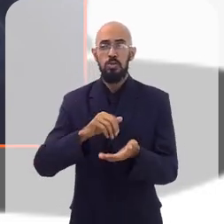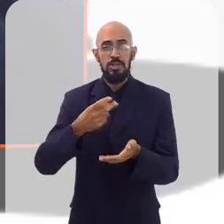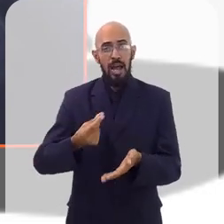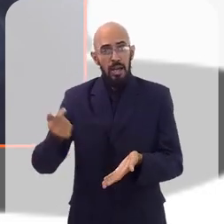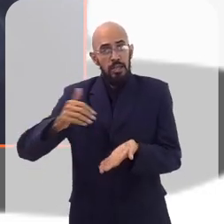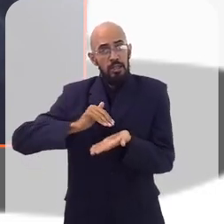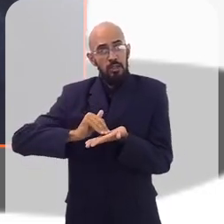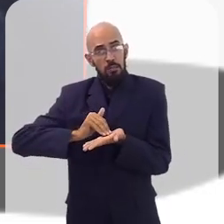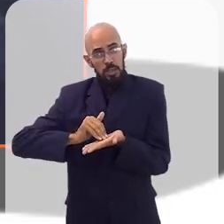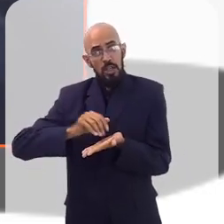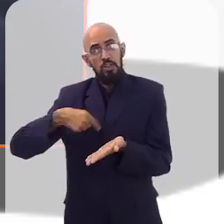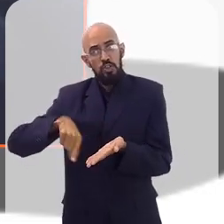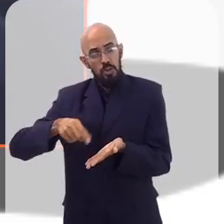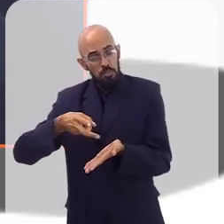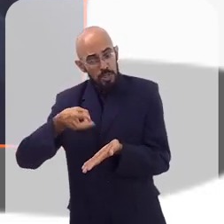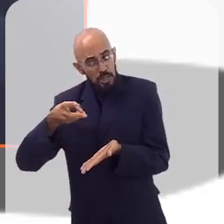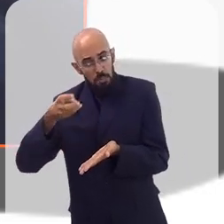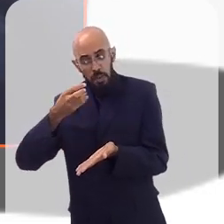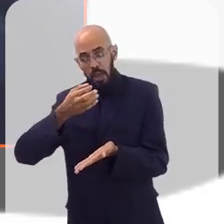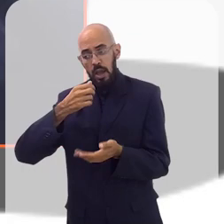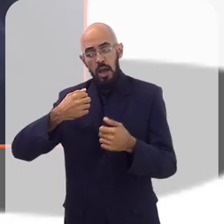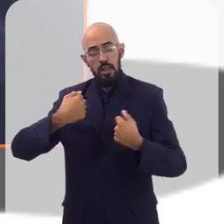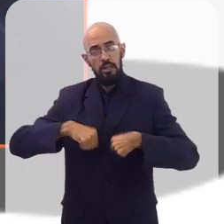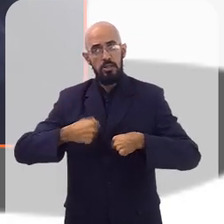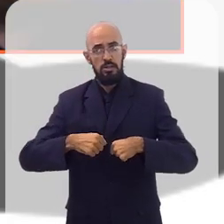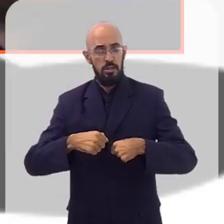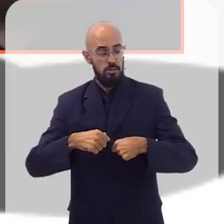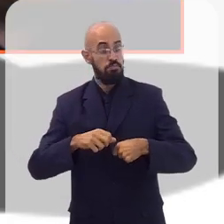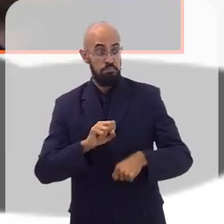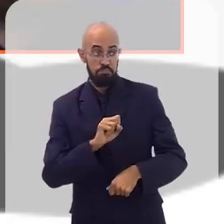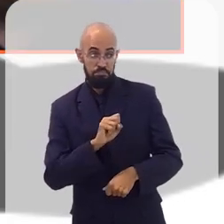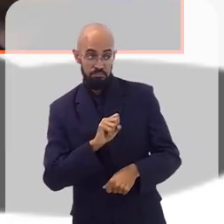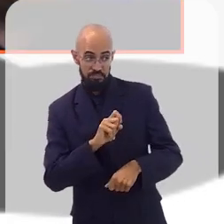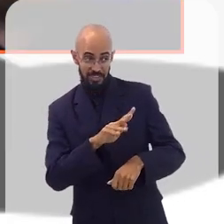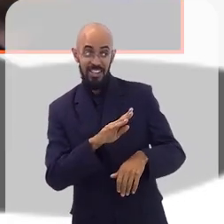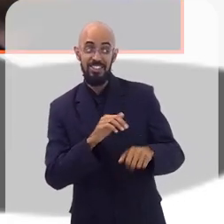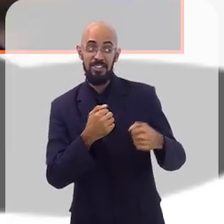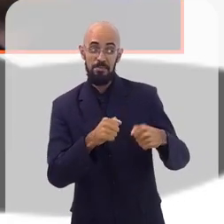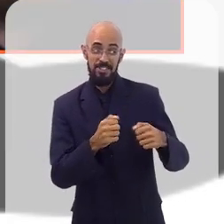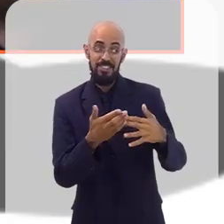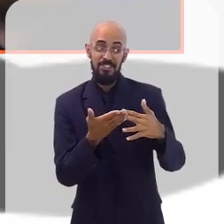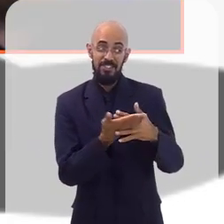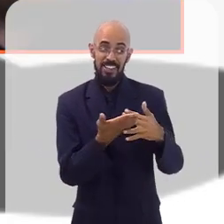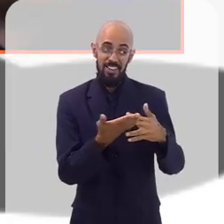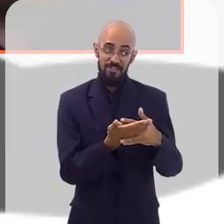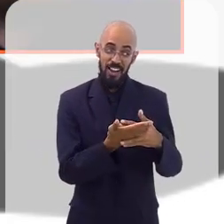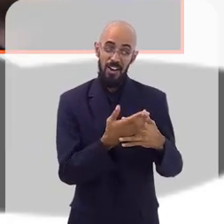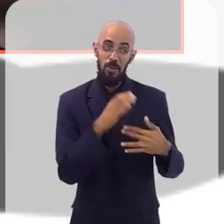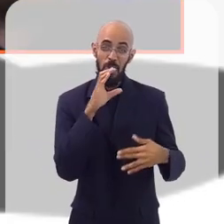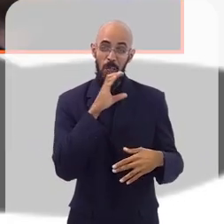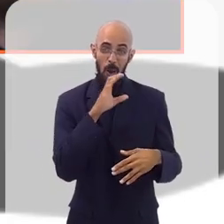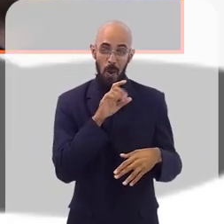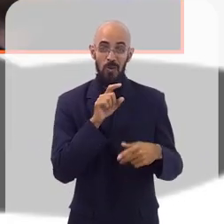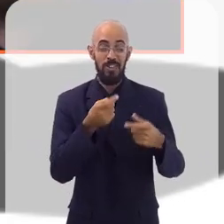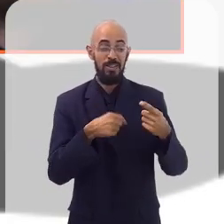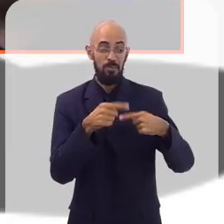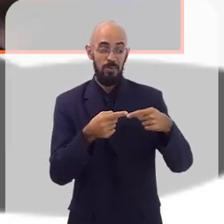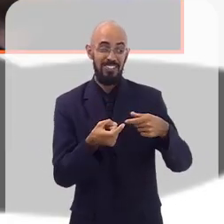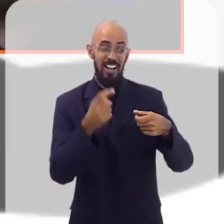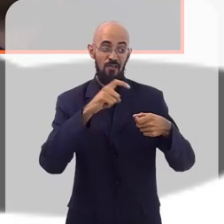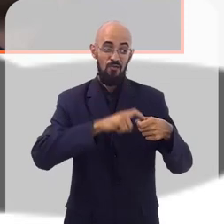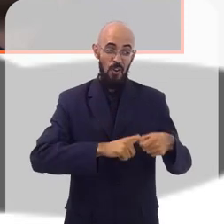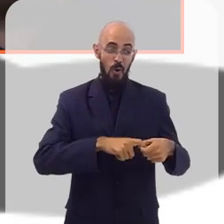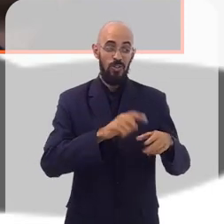que sair do gabinete e para Rua ouviu pô a Então olha nós vamos ter que ter um breve intervalo